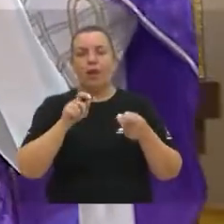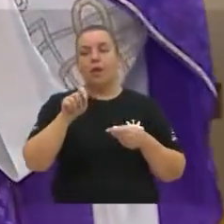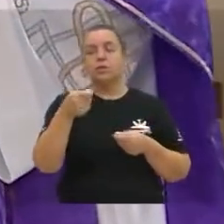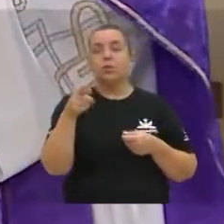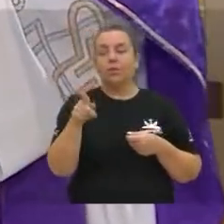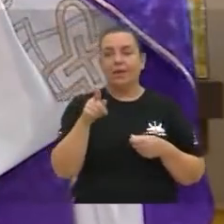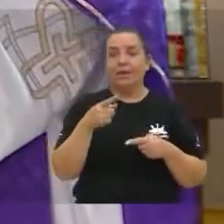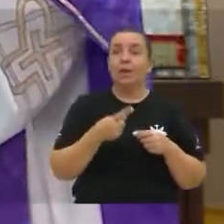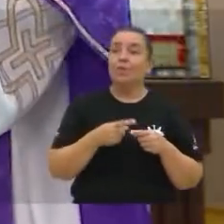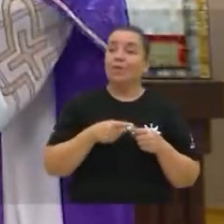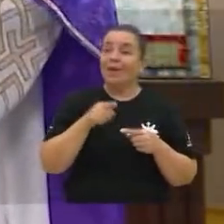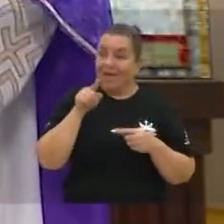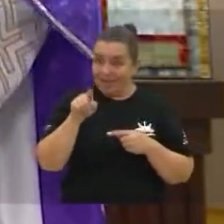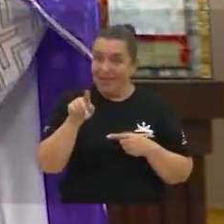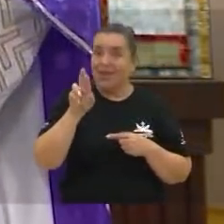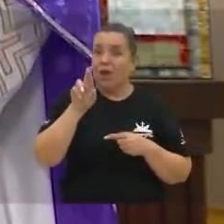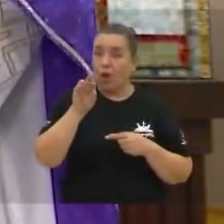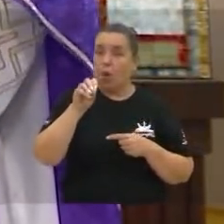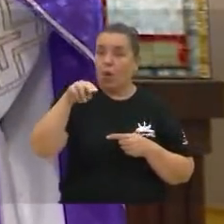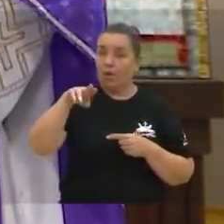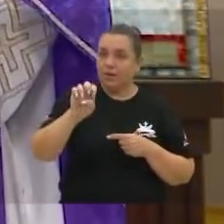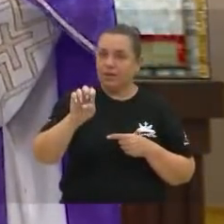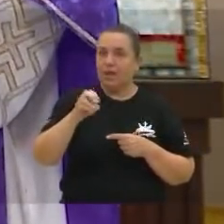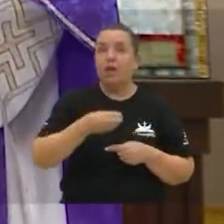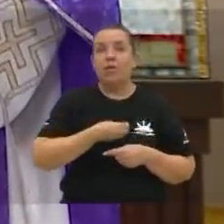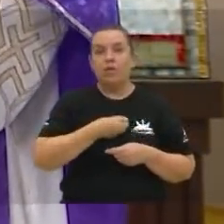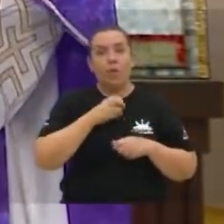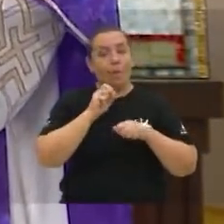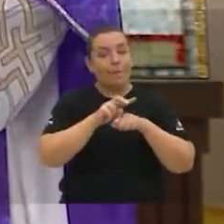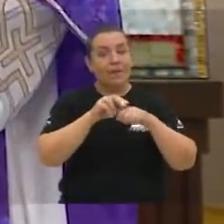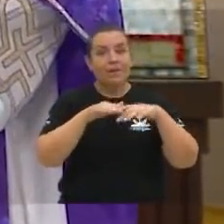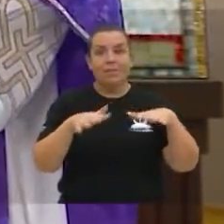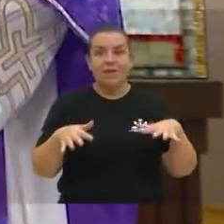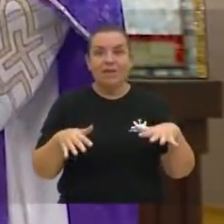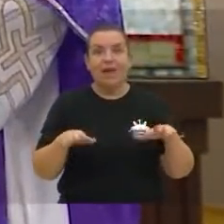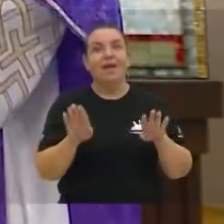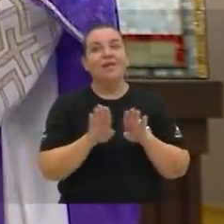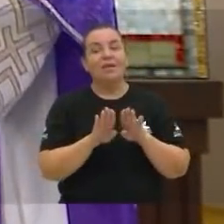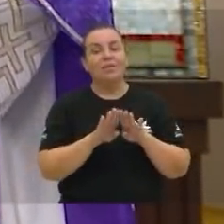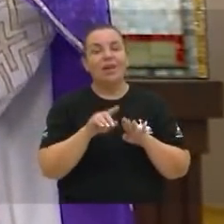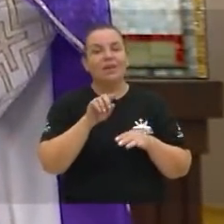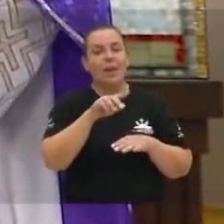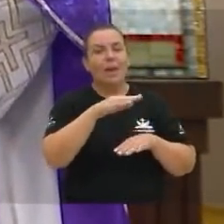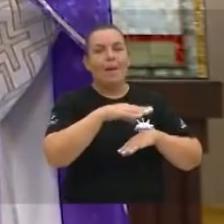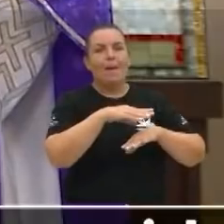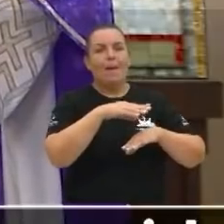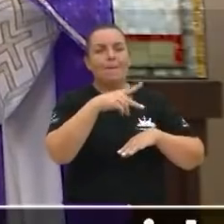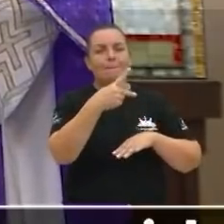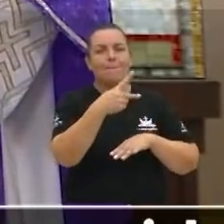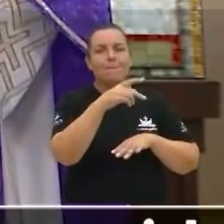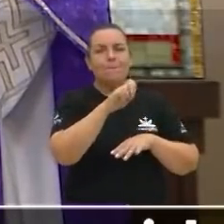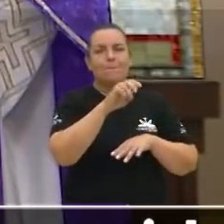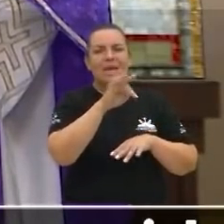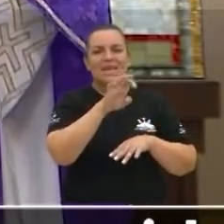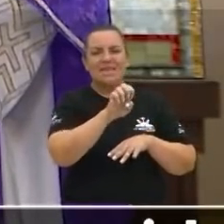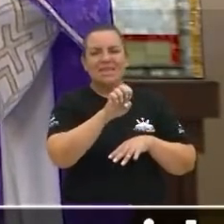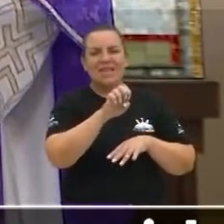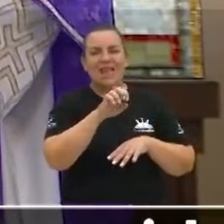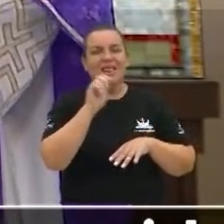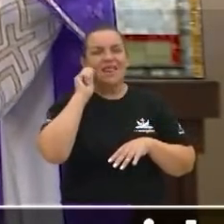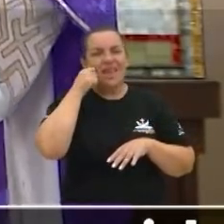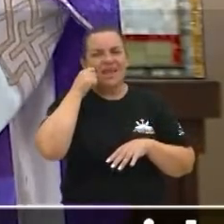é porque seu Rock Vive uma pandemia é a chamada peste negra